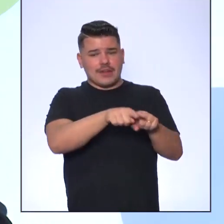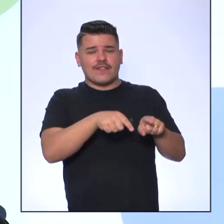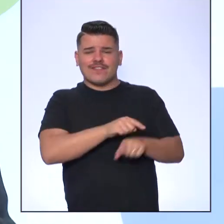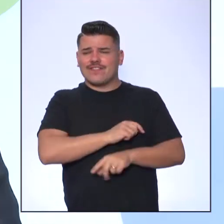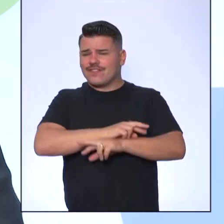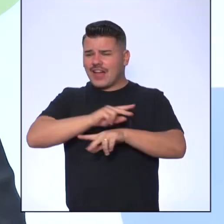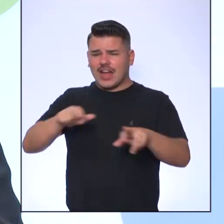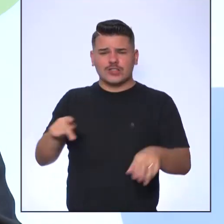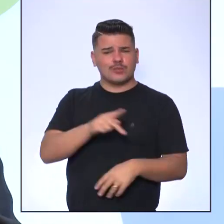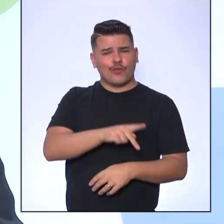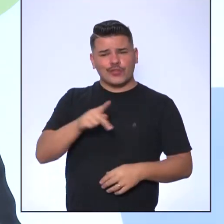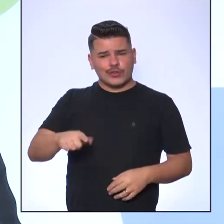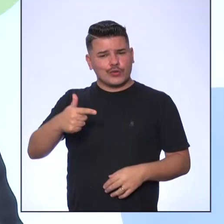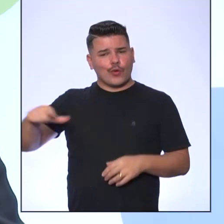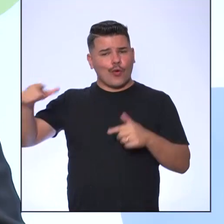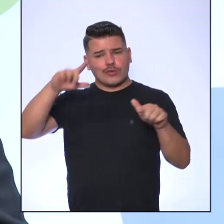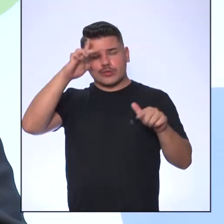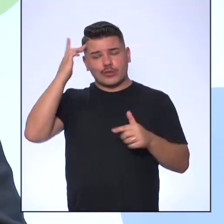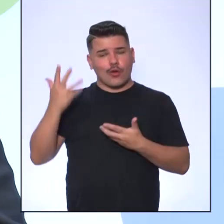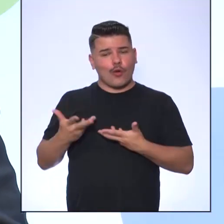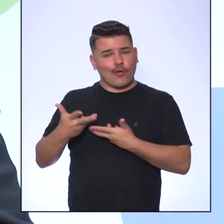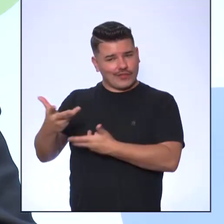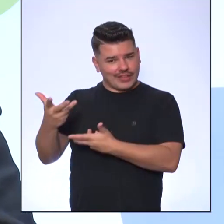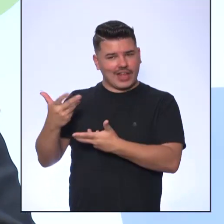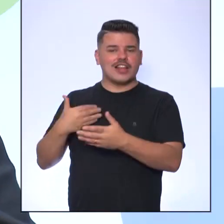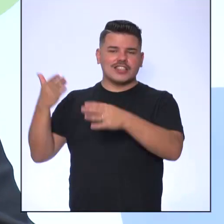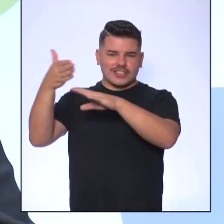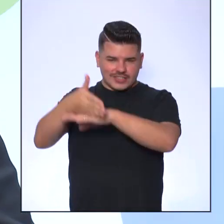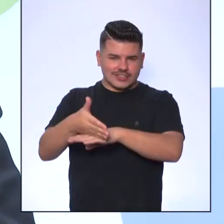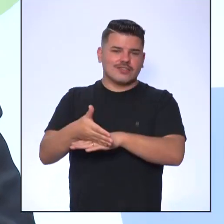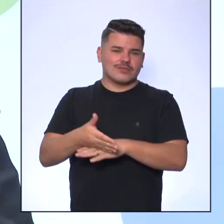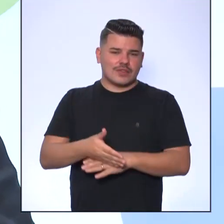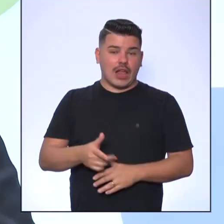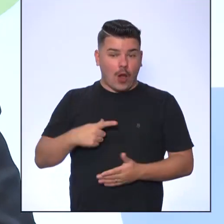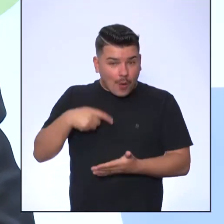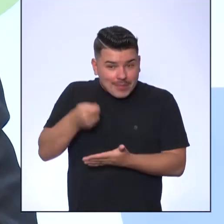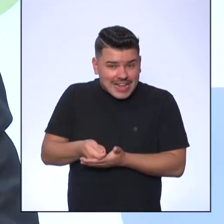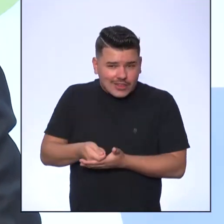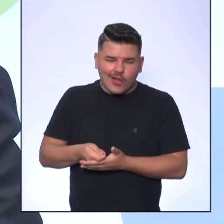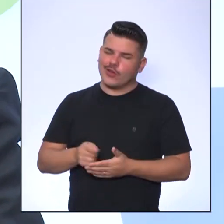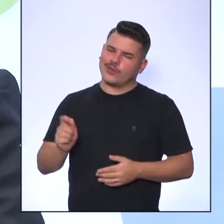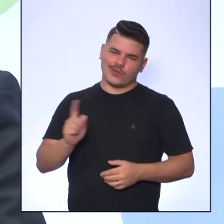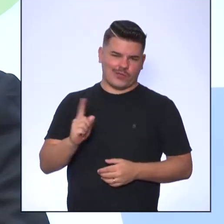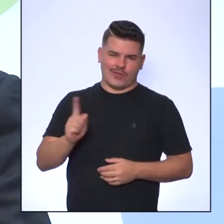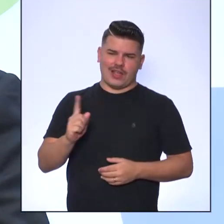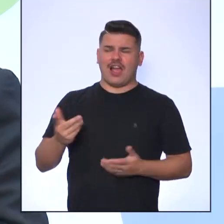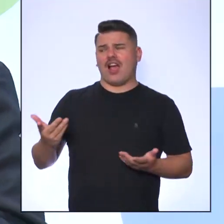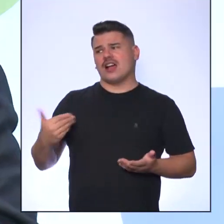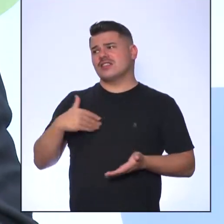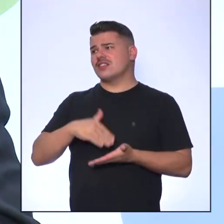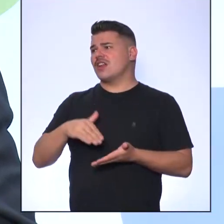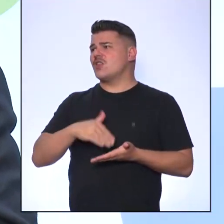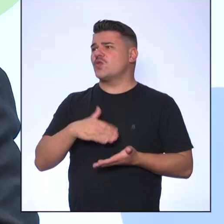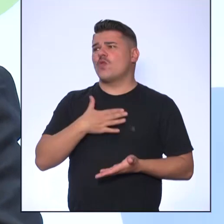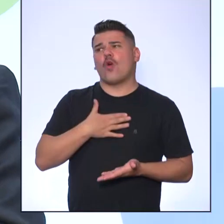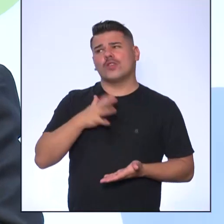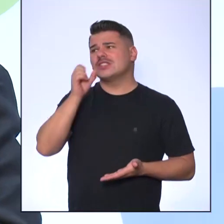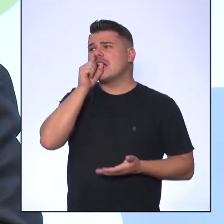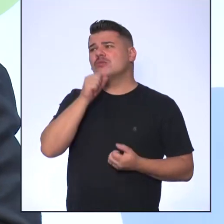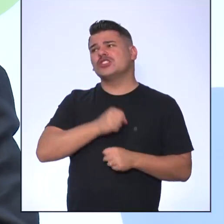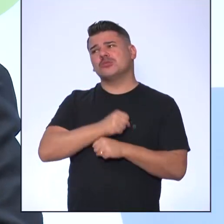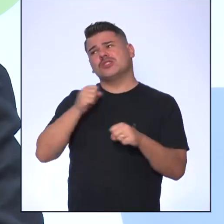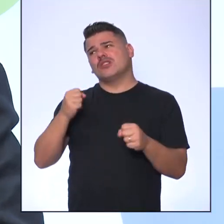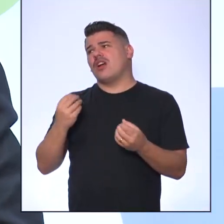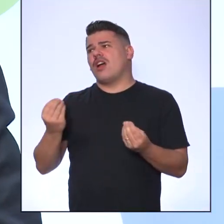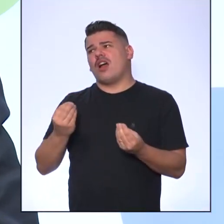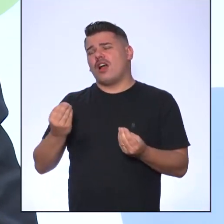de muitos outros convidados que vão estar aqui ajudando. Não é obrigatório. Ah, meu secretário, eu não gosto, pô, sábado de manhã, eu